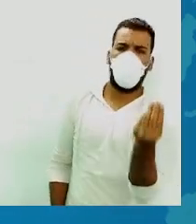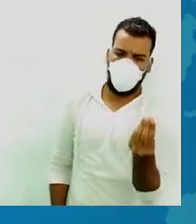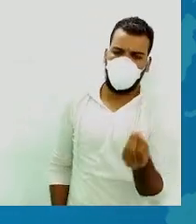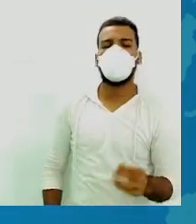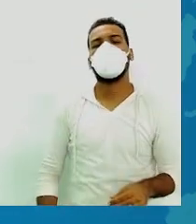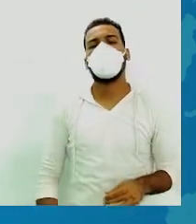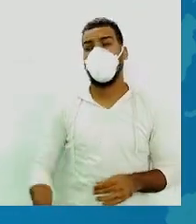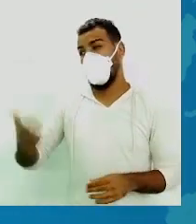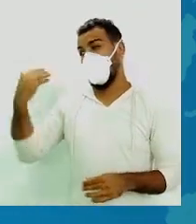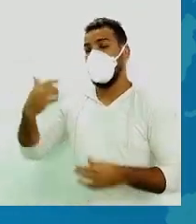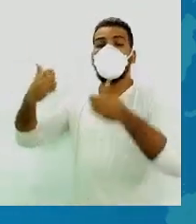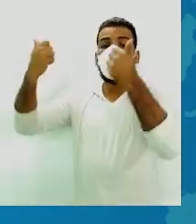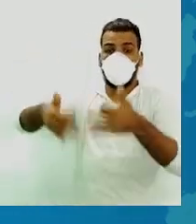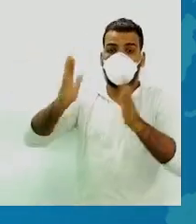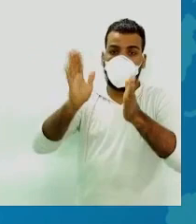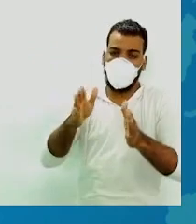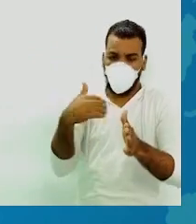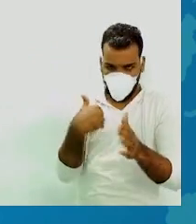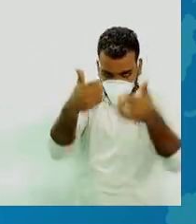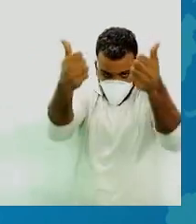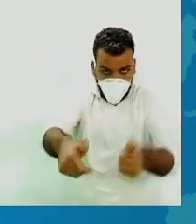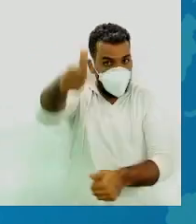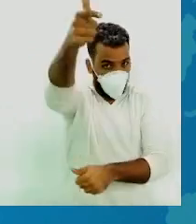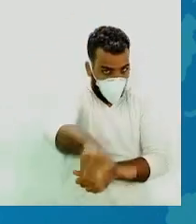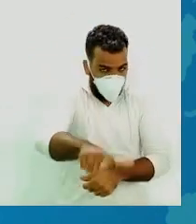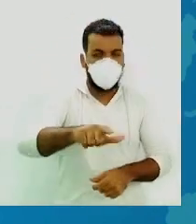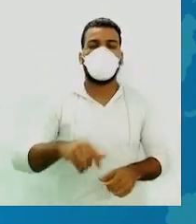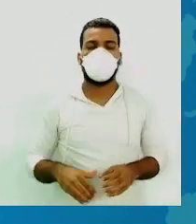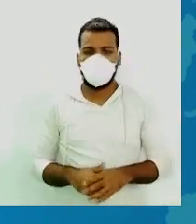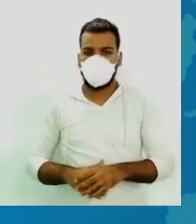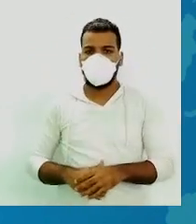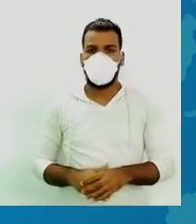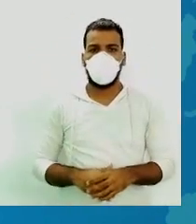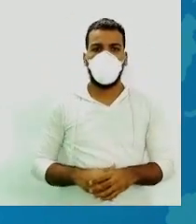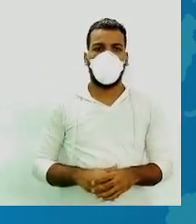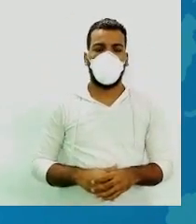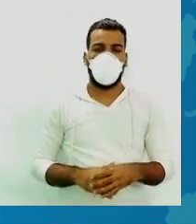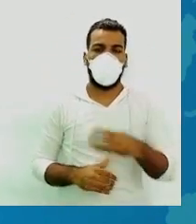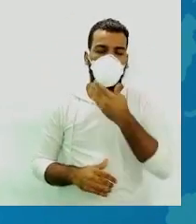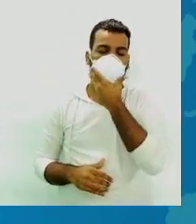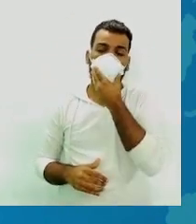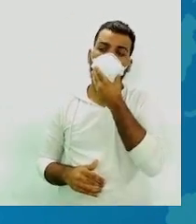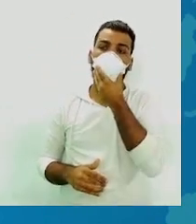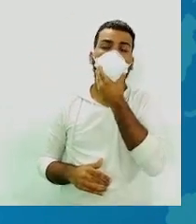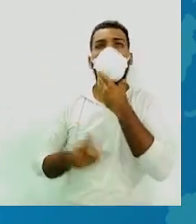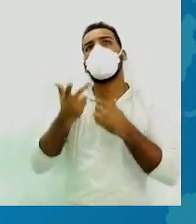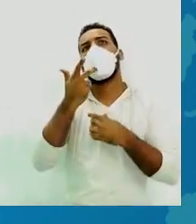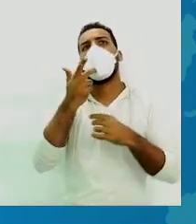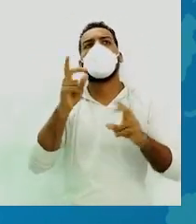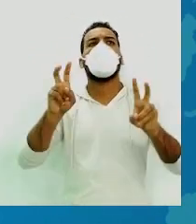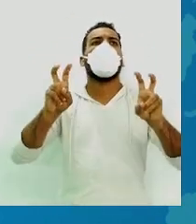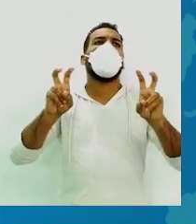uma vez e quero explicar novamente. Quando a gente fala sobre